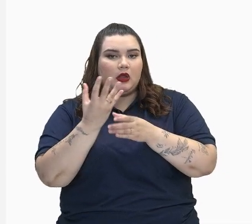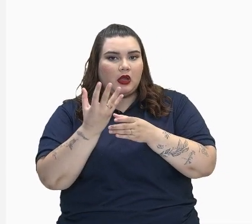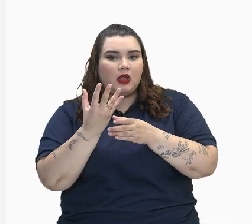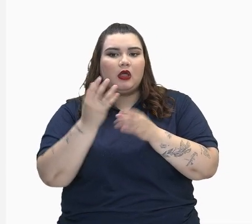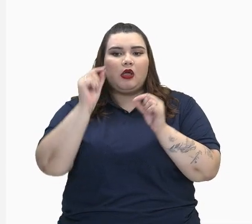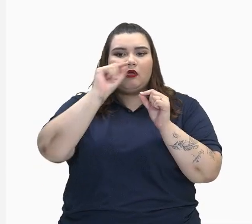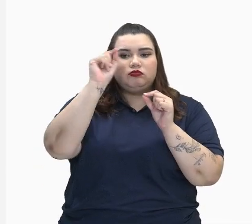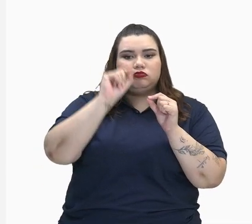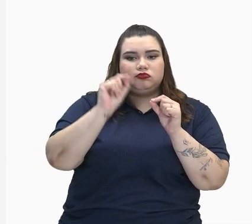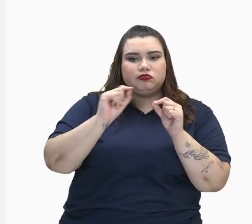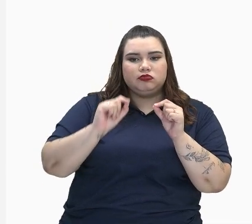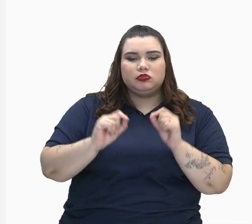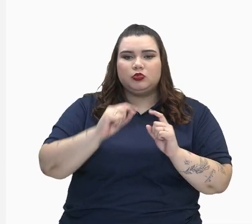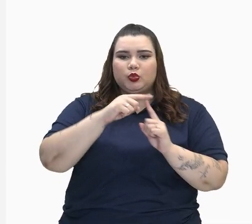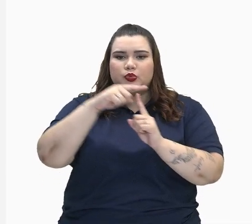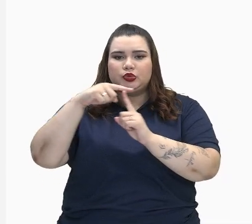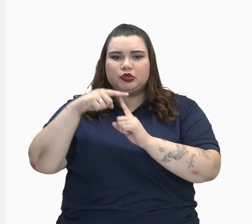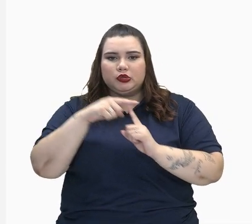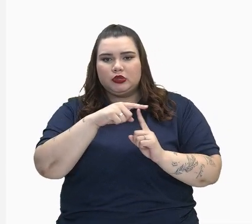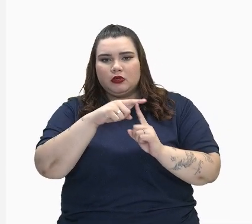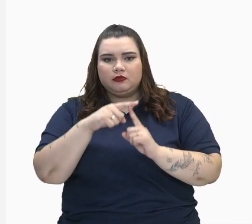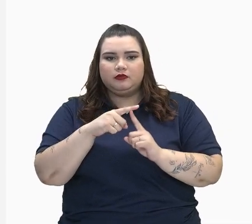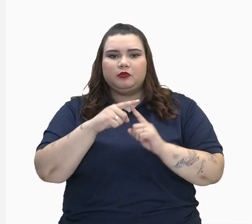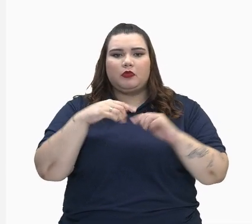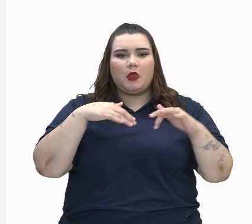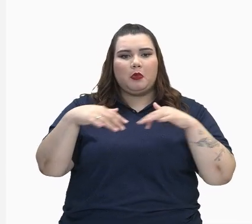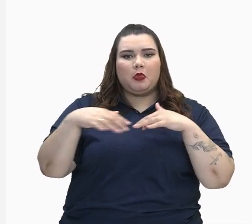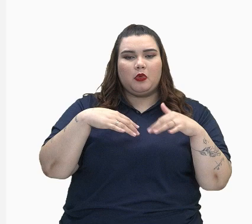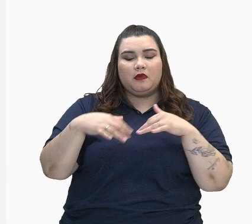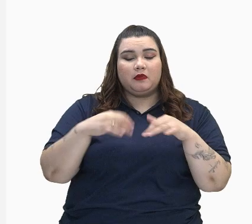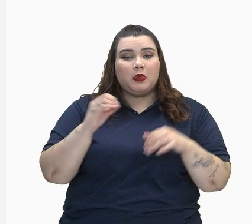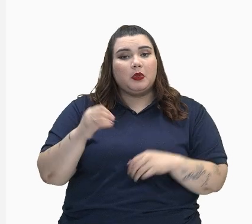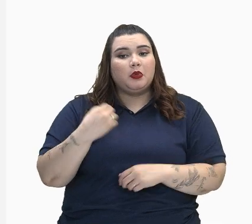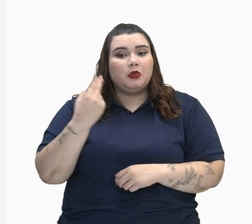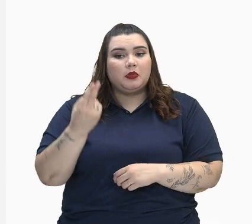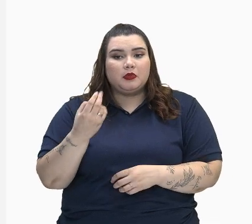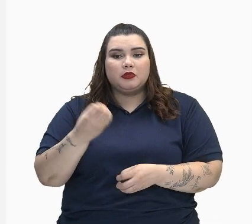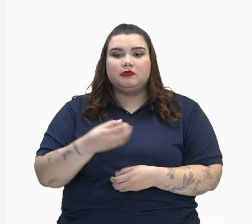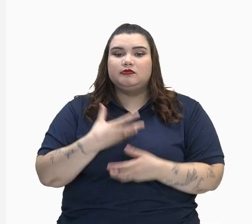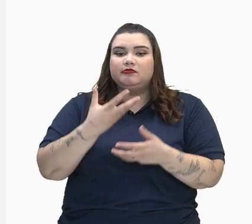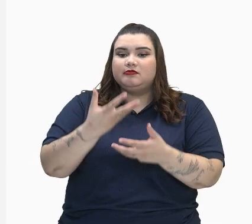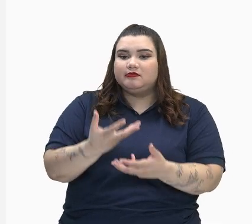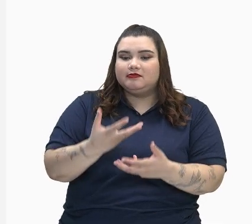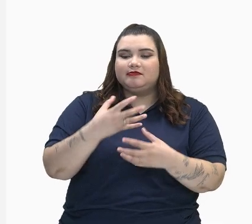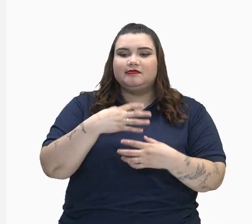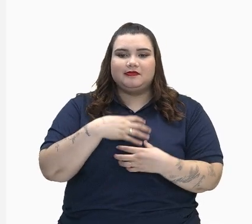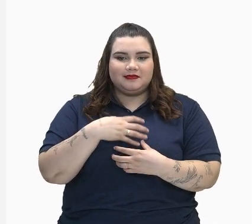formas, criar texturas, sugerir movimentos ou expressar